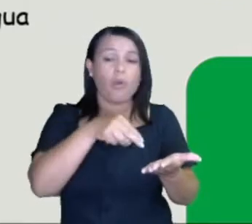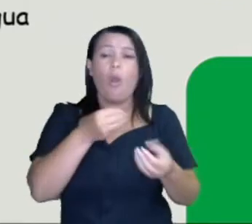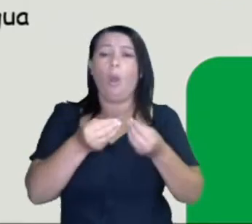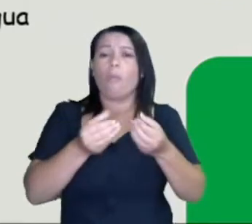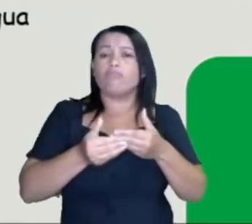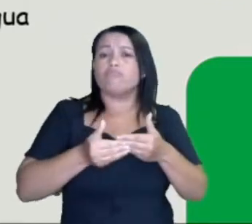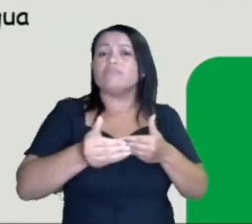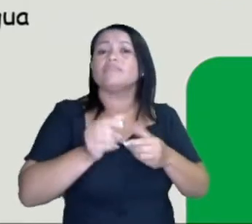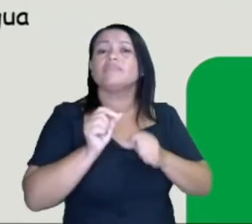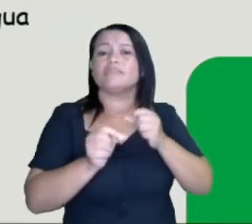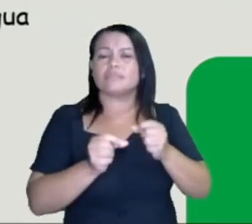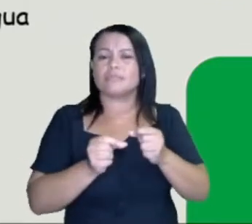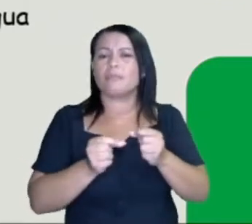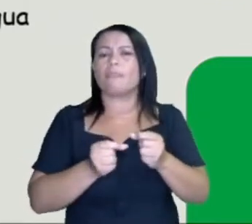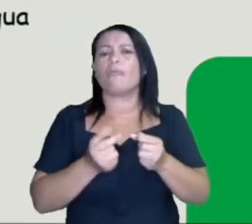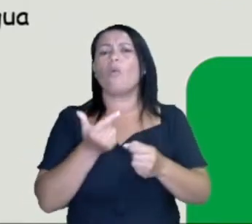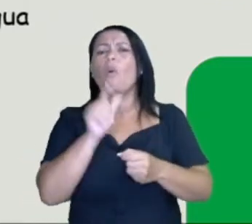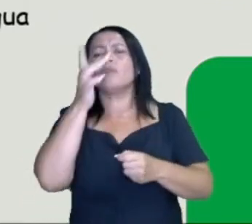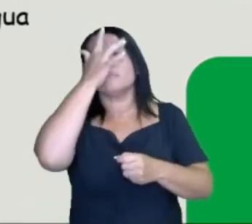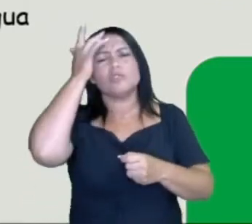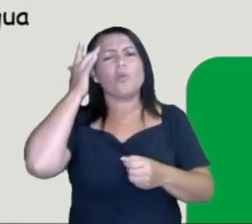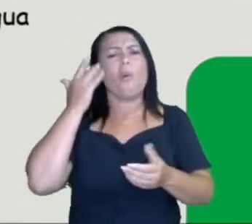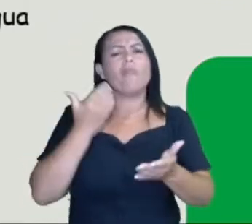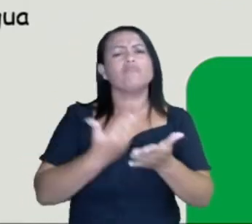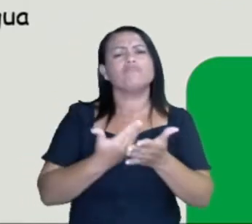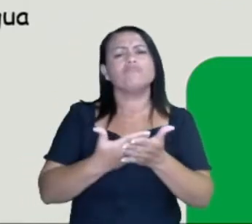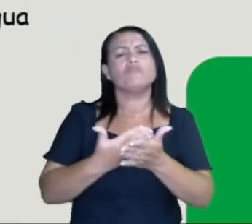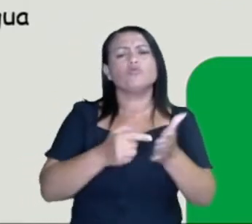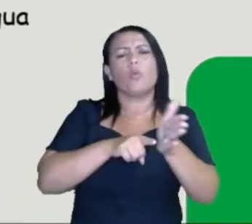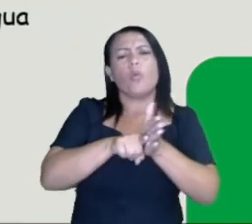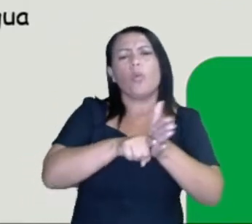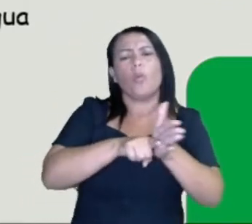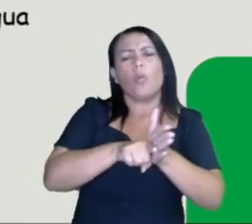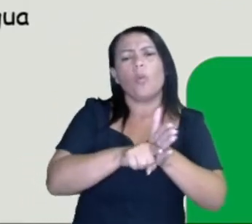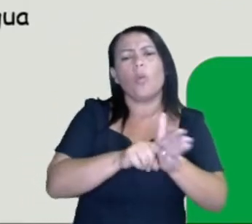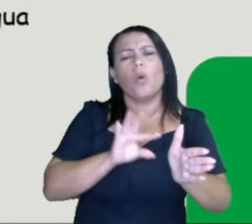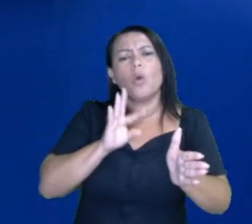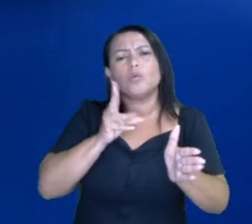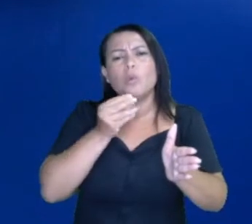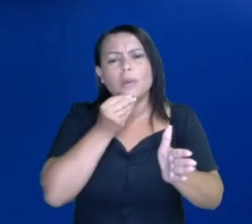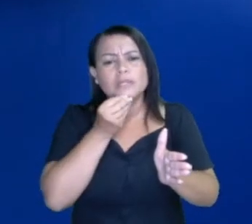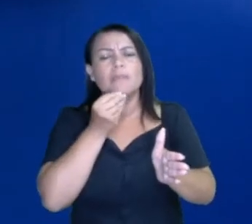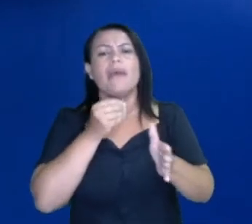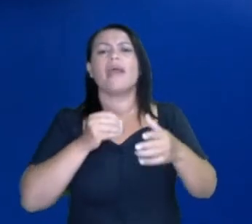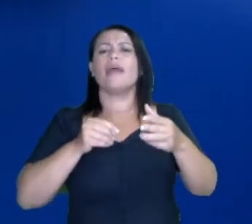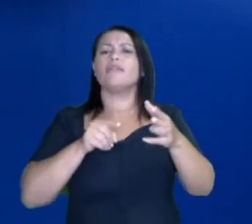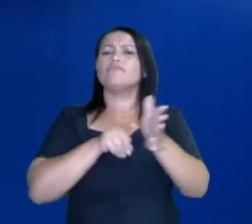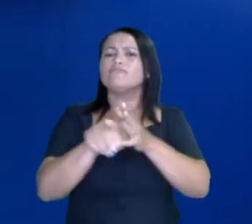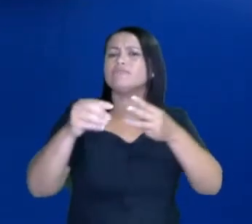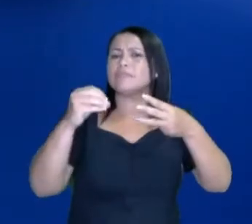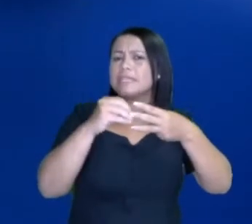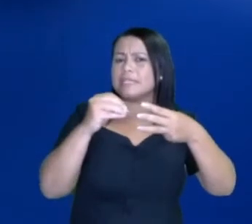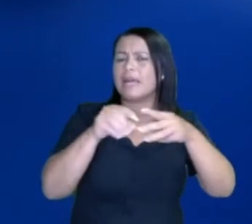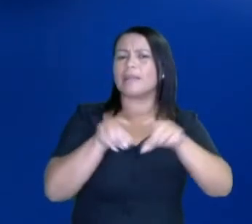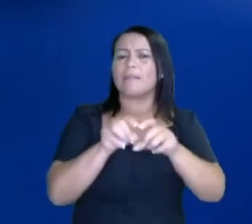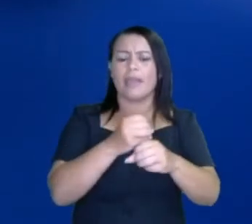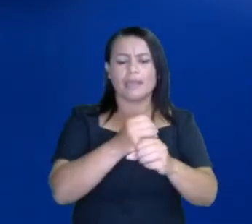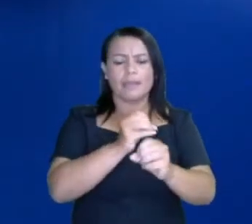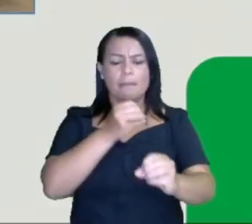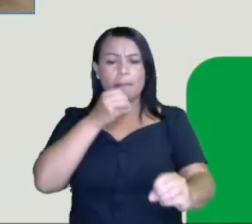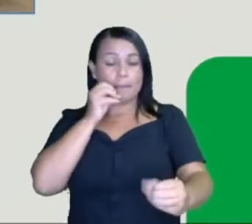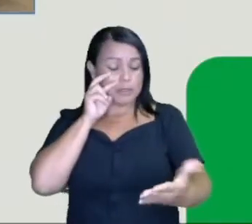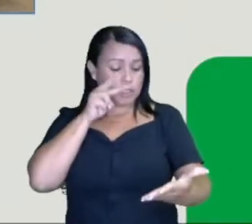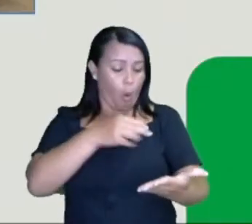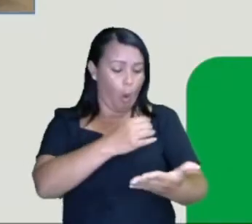disso, outros cientistas foram evoluindo sobre os conhecimentos das células e da microscopia, até que